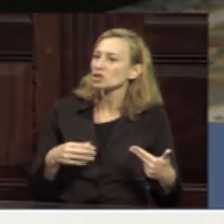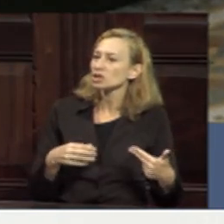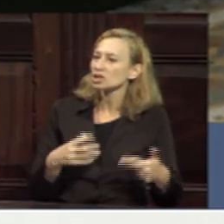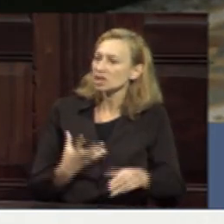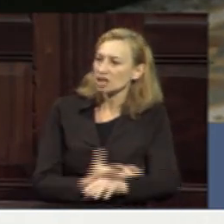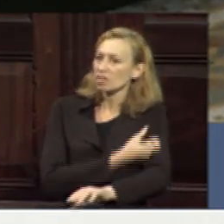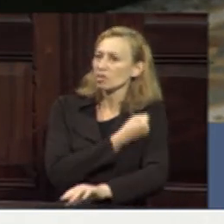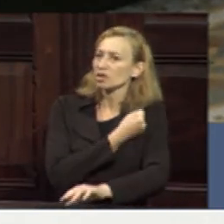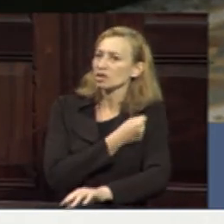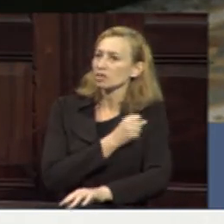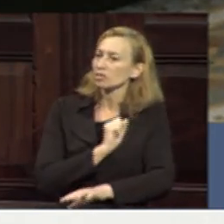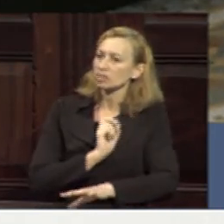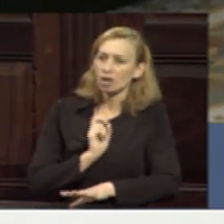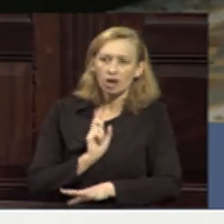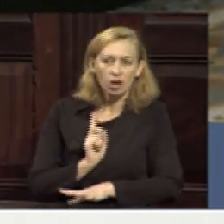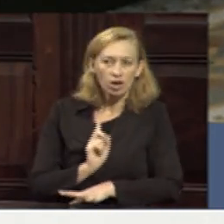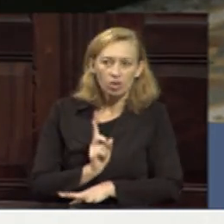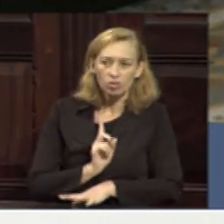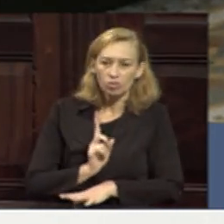Não vamos concluir